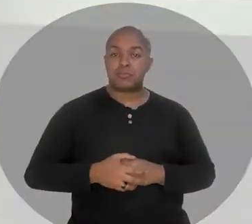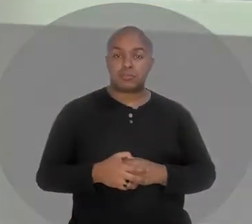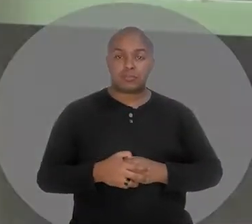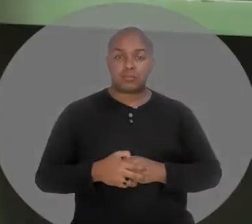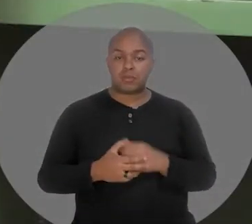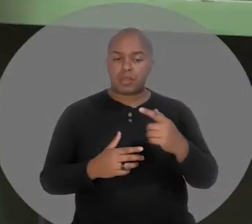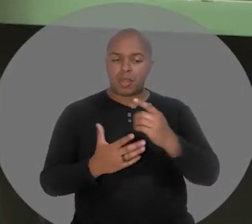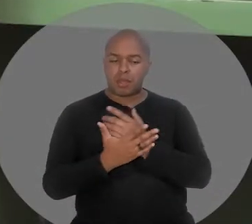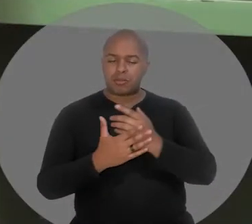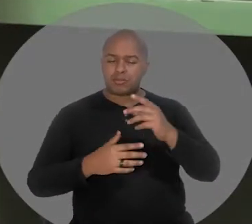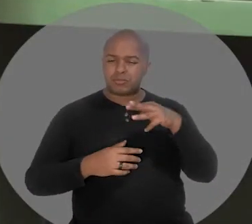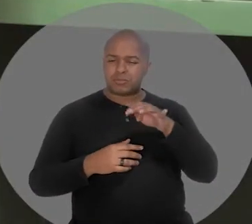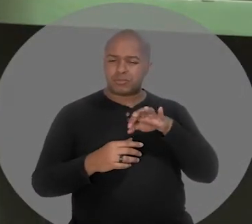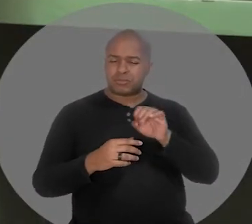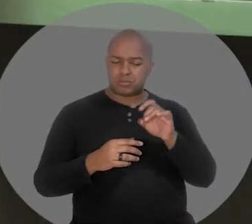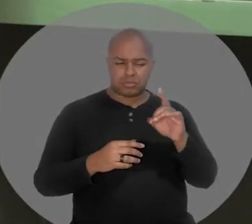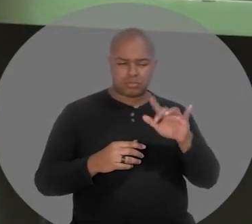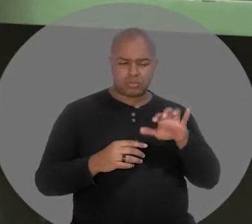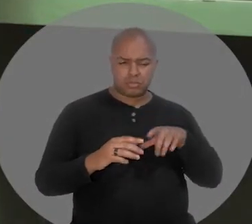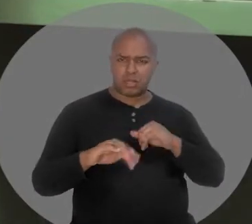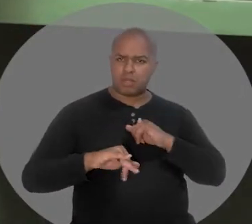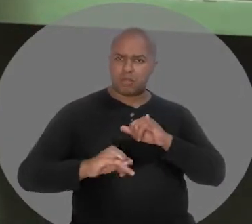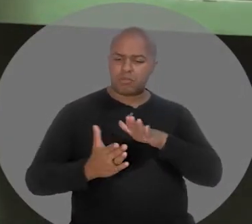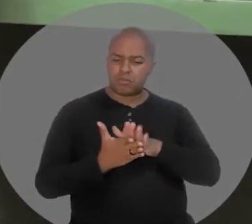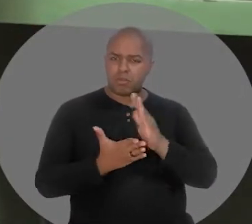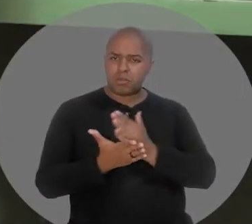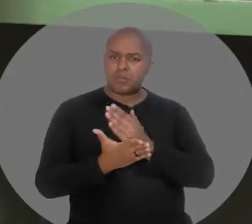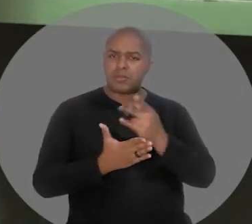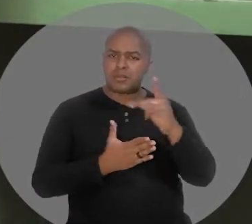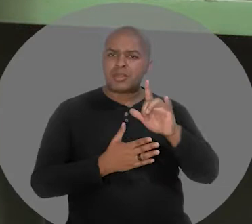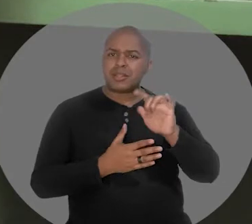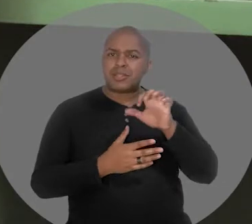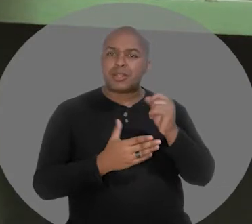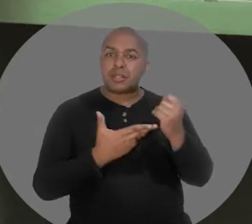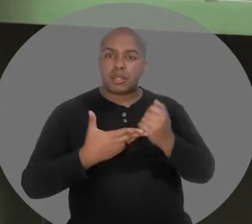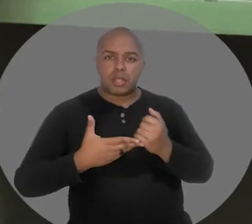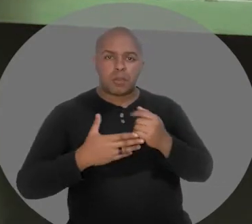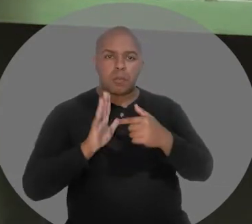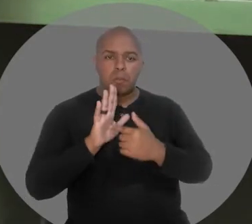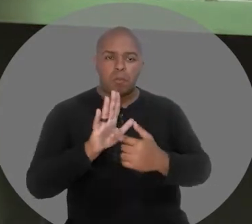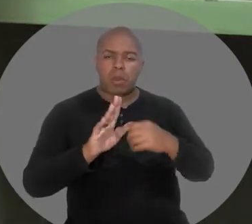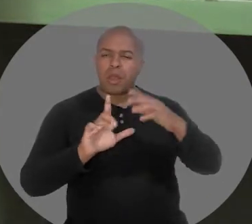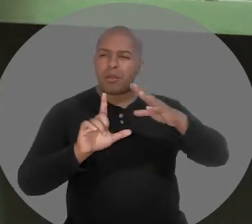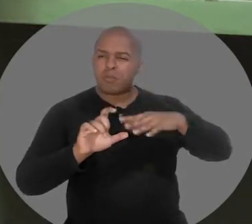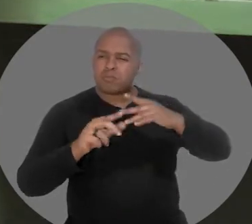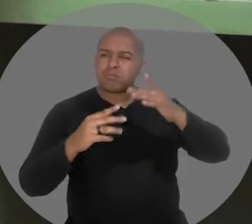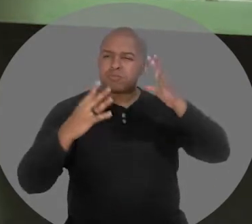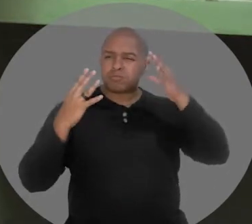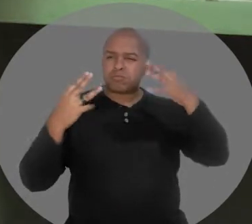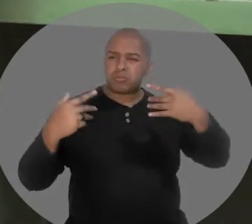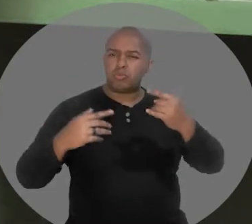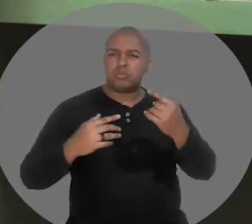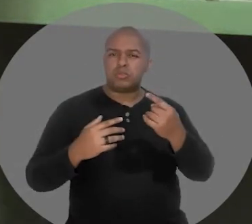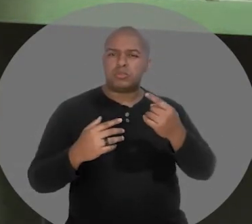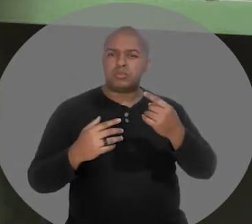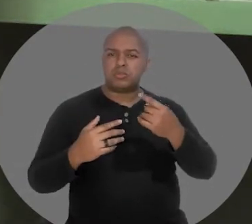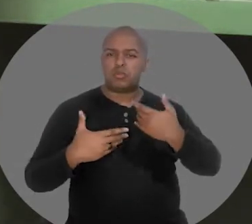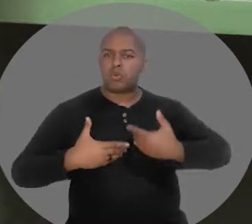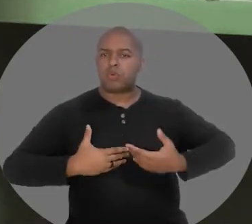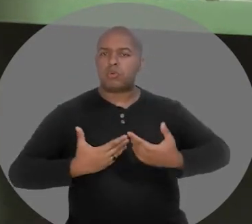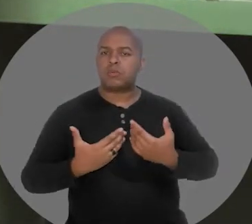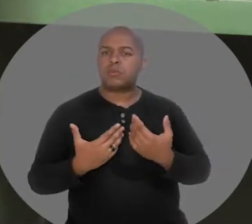escritos. Do Olimpo ao Mundo dos Mortais, né, uma publicação da Lígia que traz a figura mitológica do coxo,